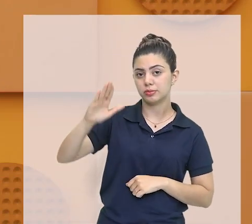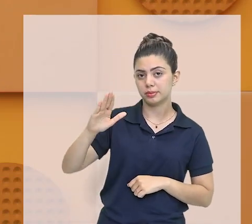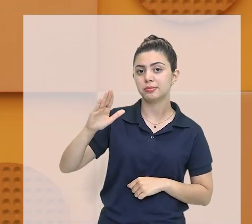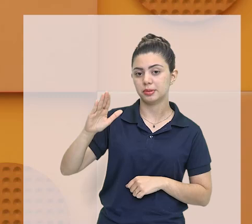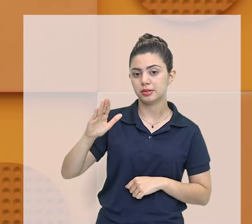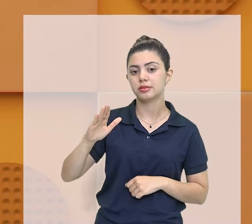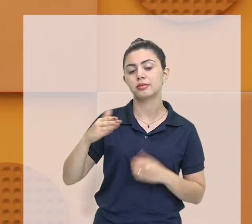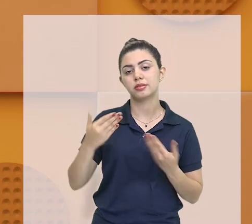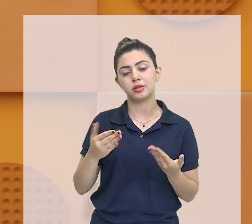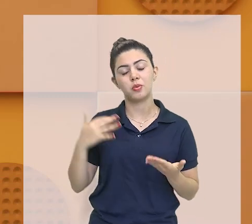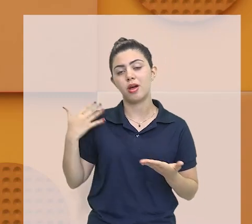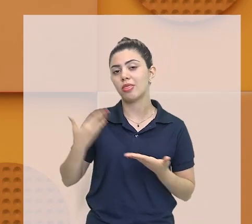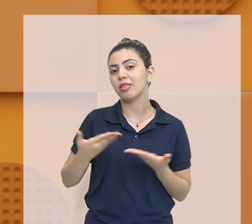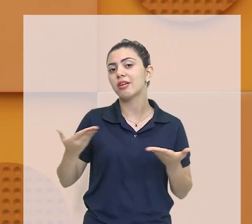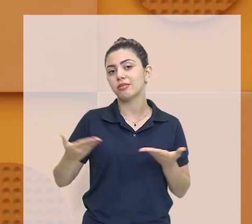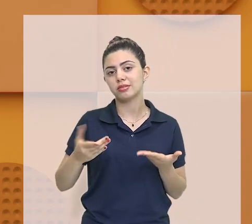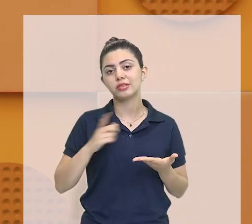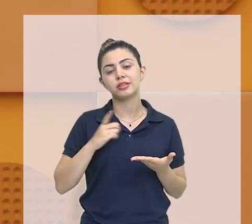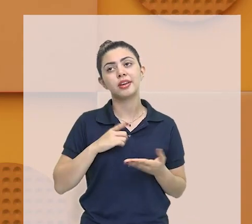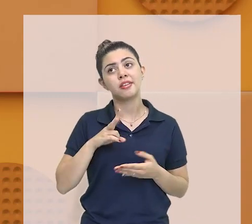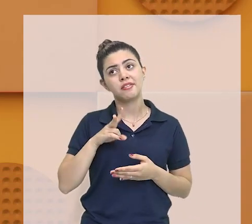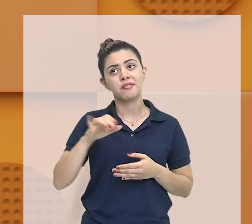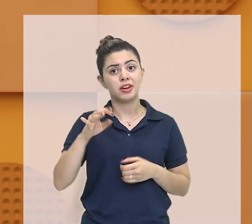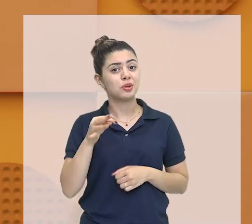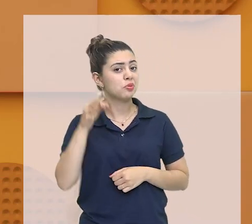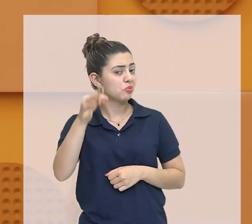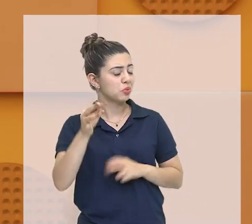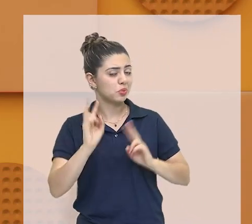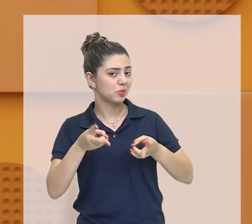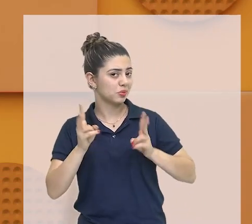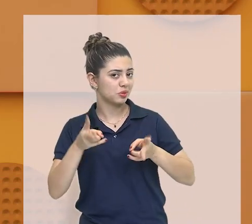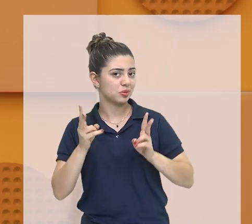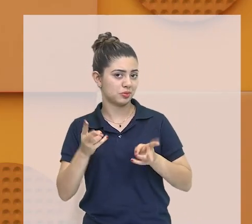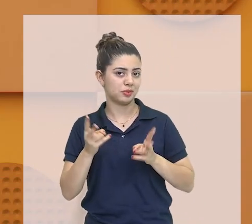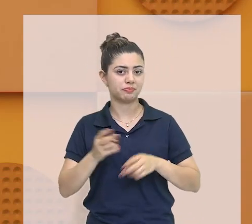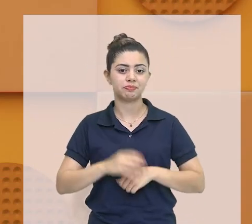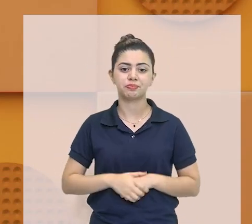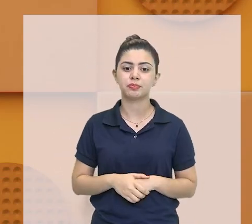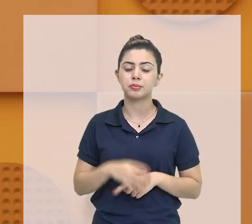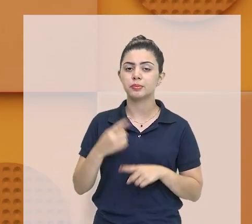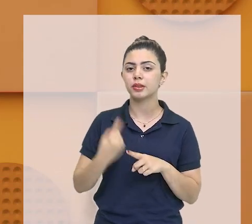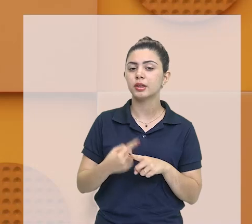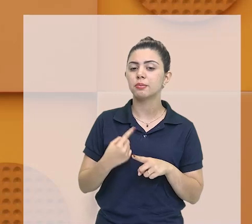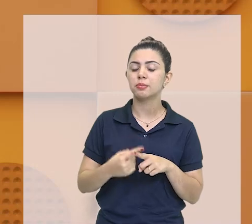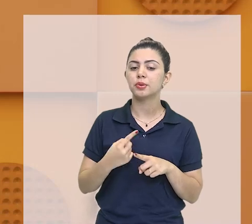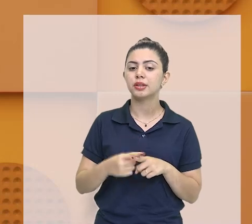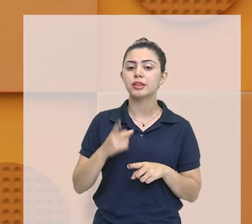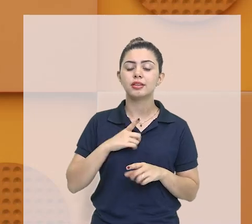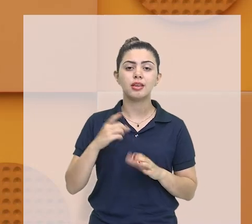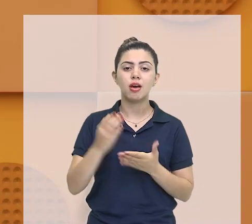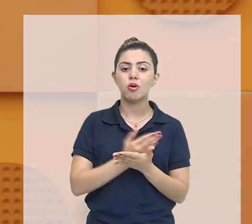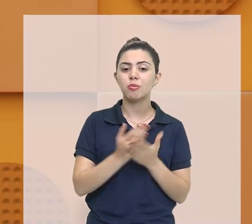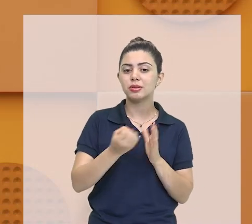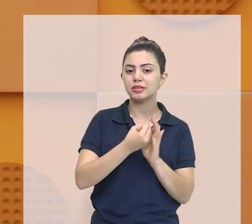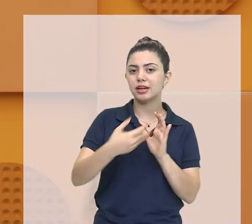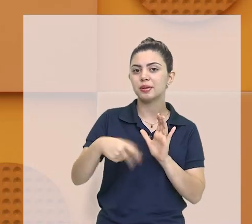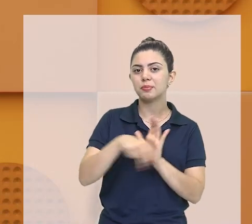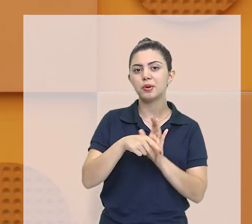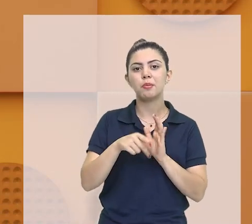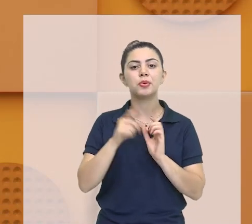feito ainda nos dias atuais e vai continuar sendo feito, não é mesmo? Por quê? Porque nós temos aspectos, então, dessa